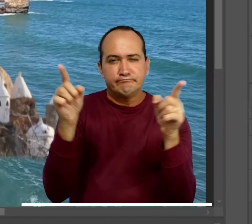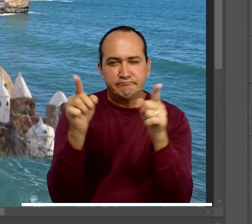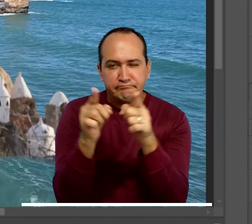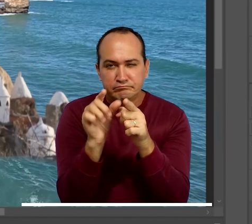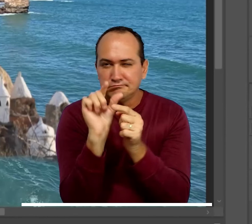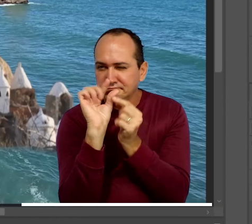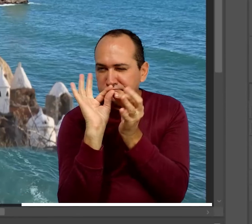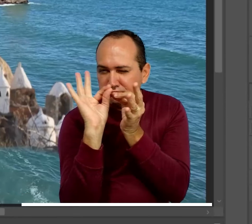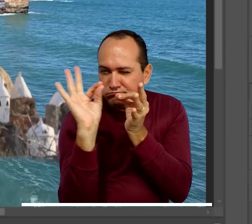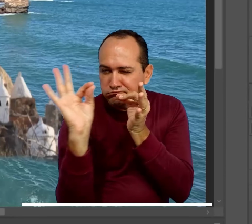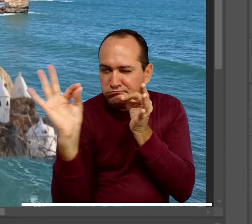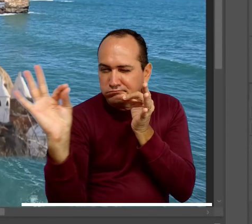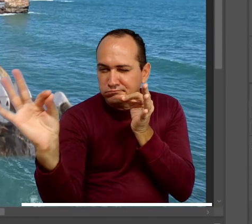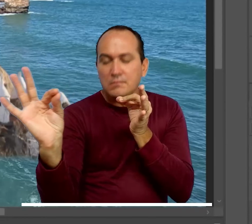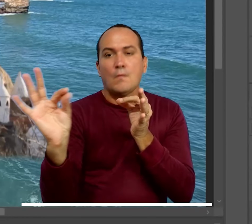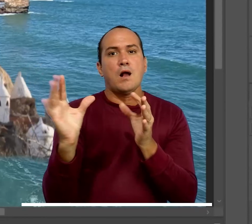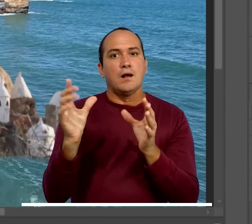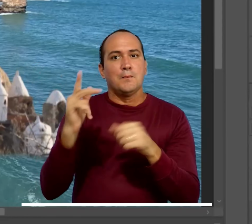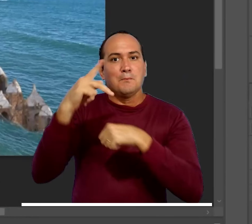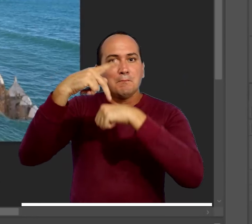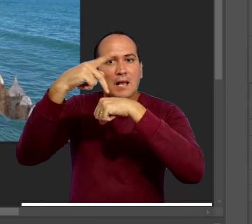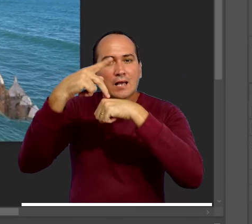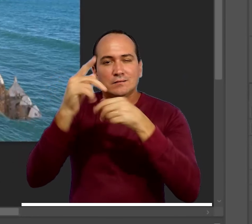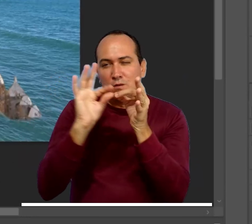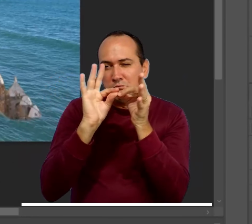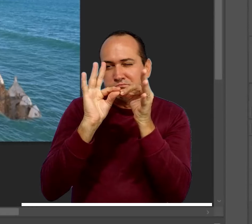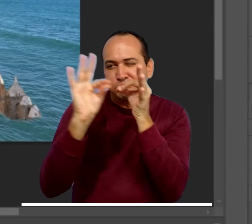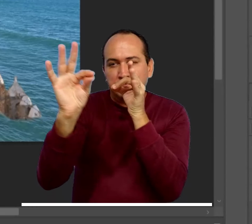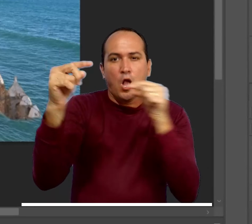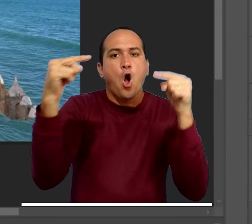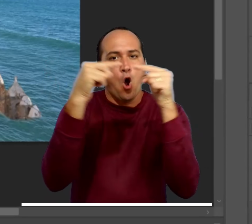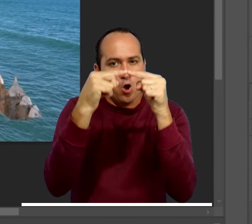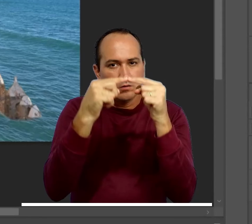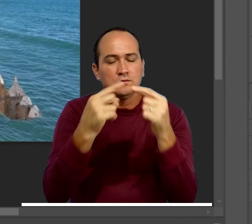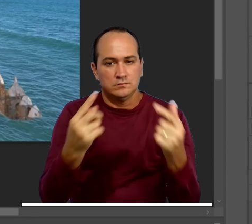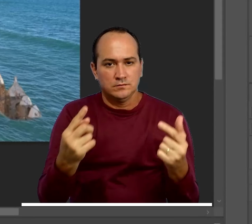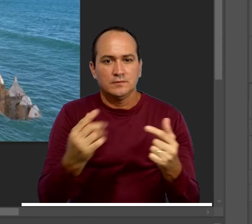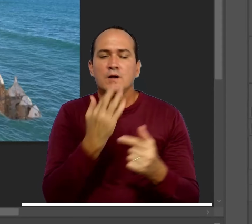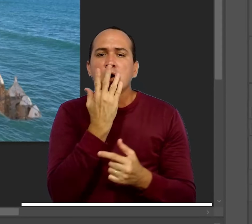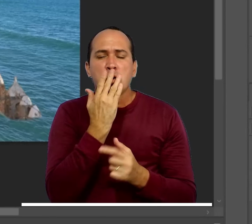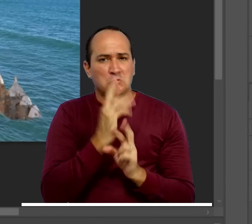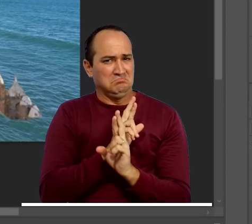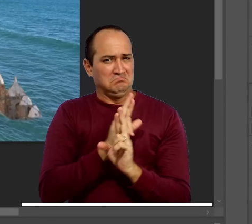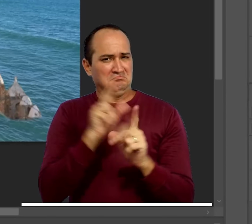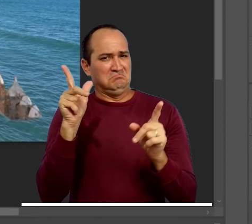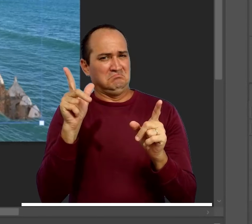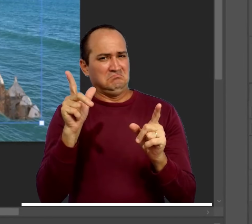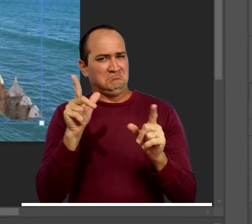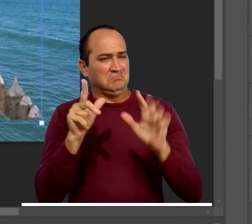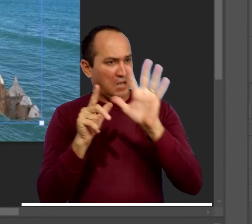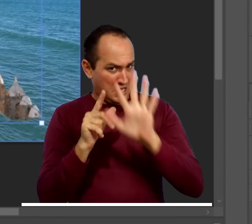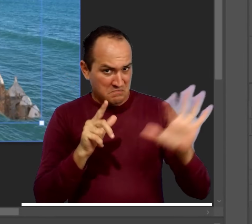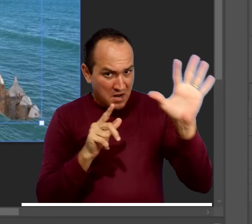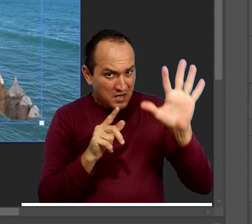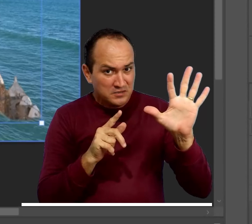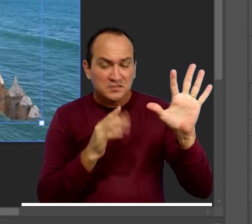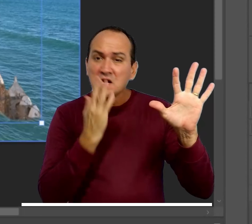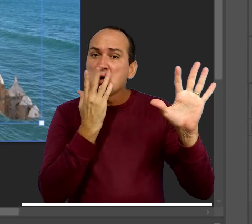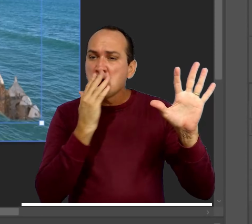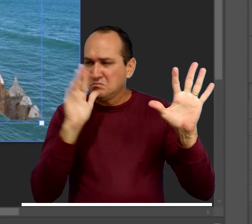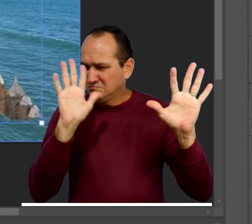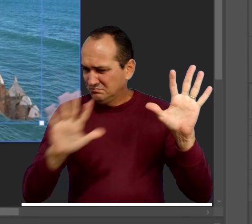cima daquela pedra, tá? Então ele está muito grande, ó, como vocês podem ver aqui. E a cor dele está completamente diferente da cor da imagem,